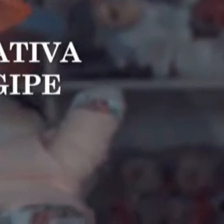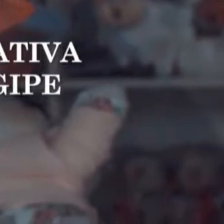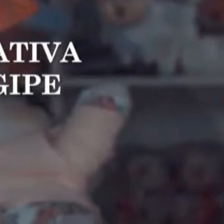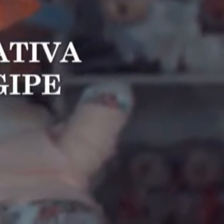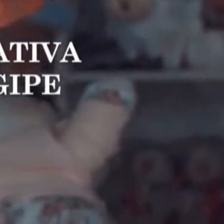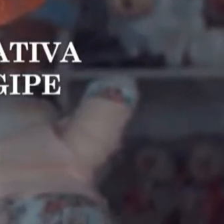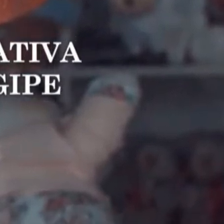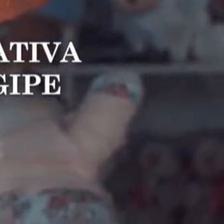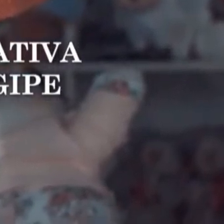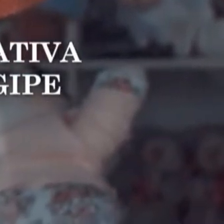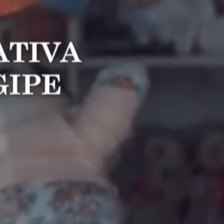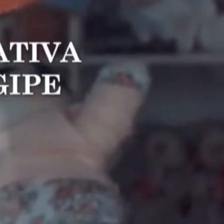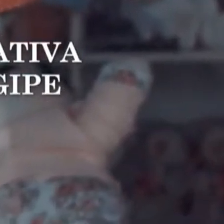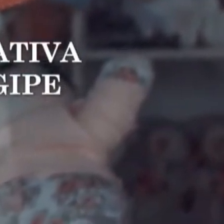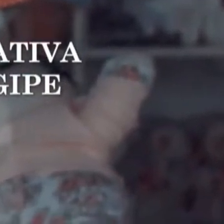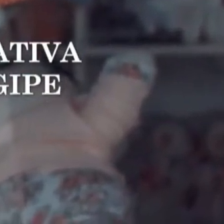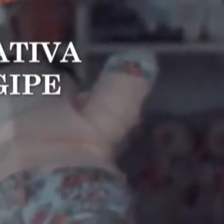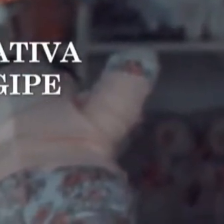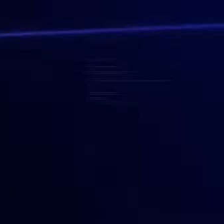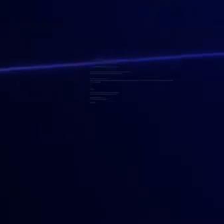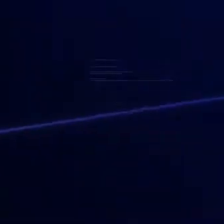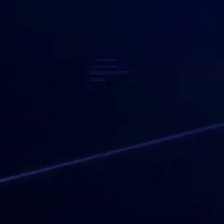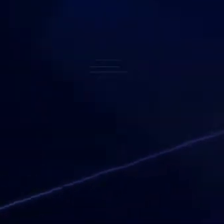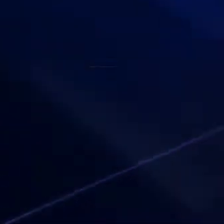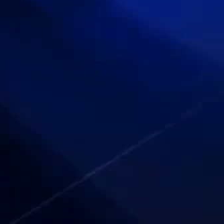Uma casa segura é você quem faz.